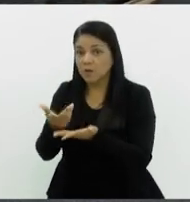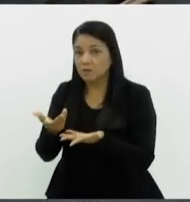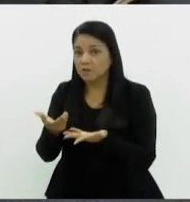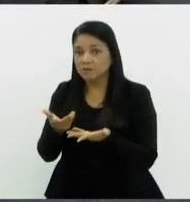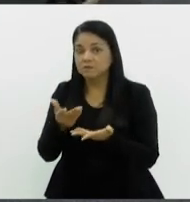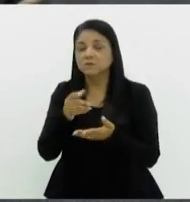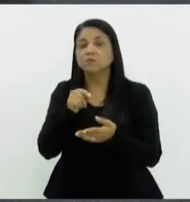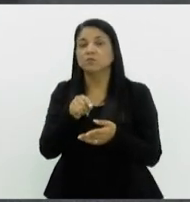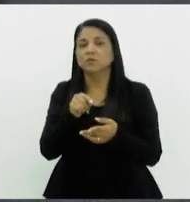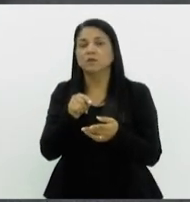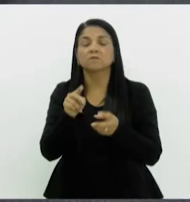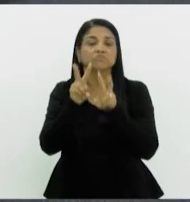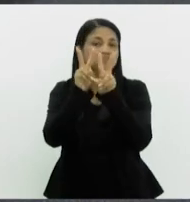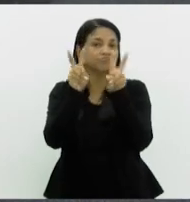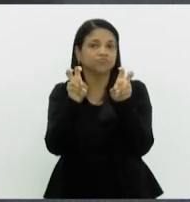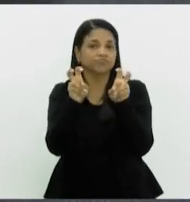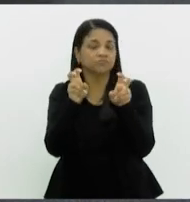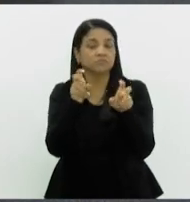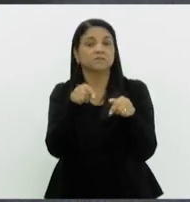que tange